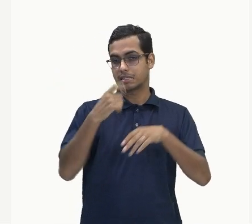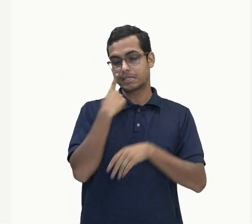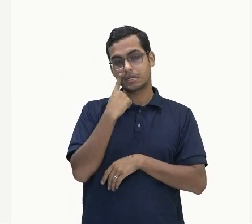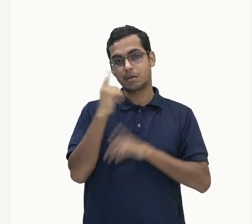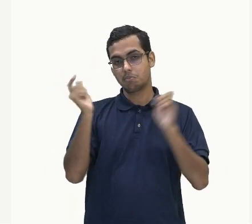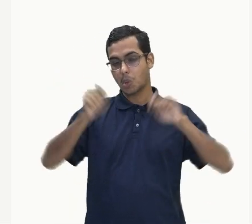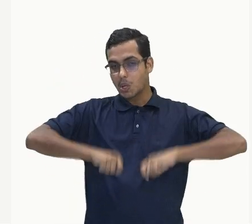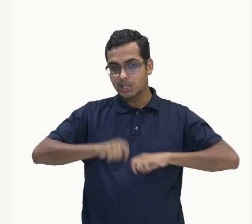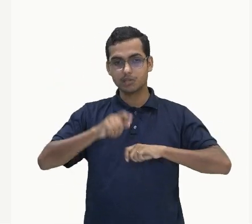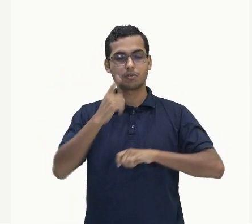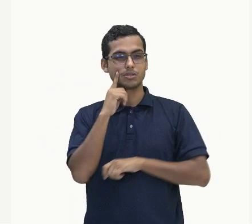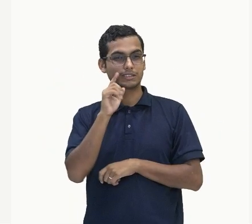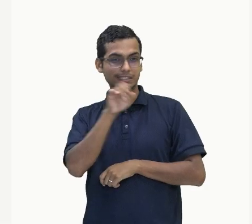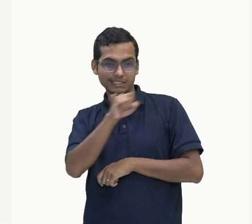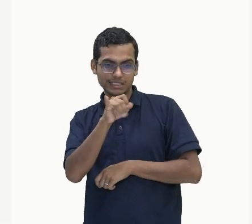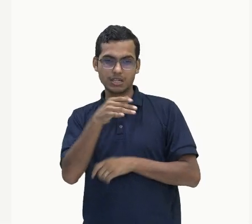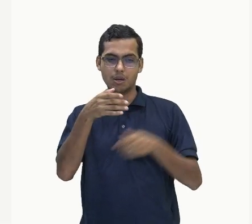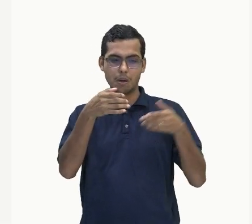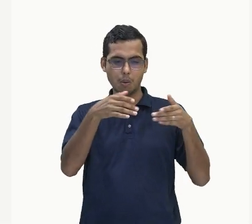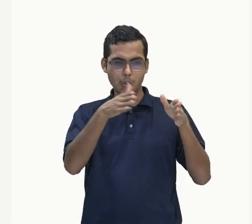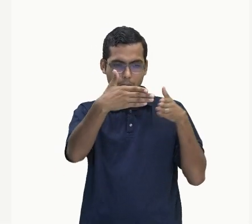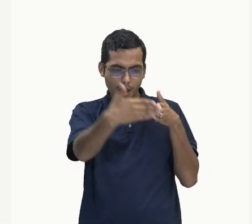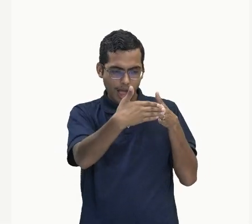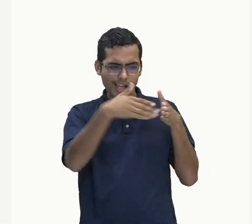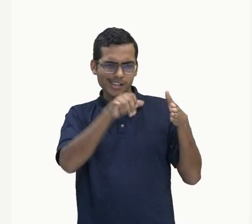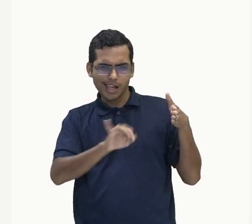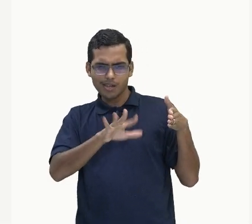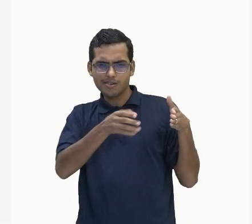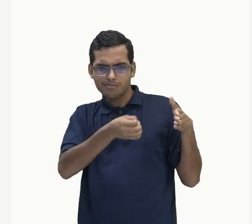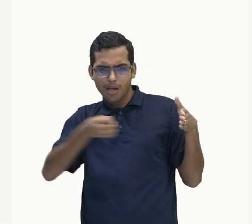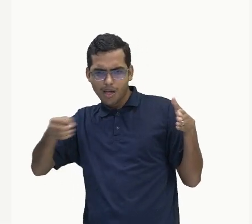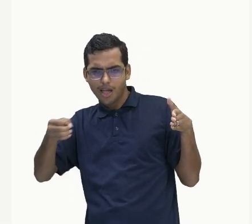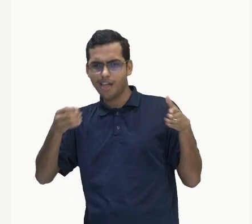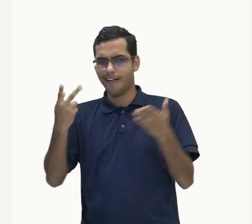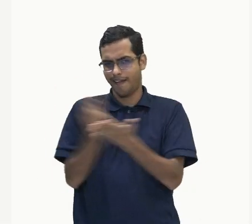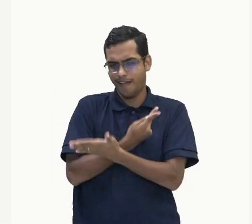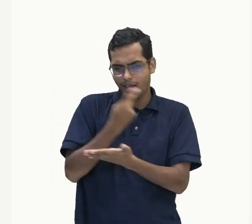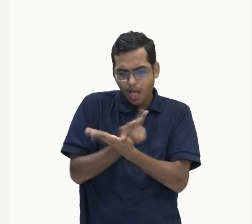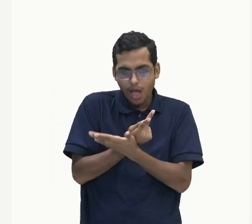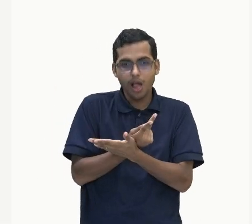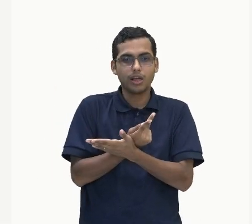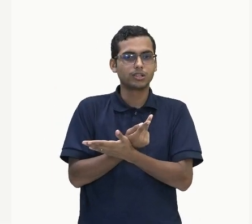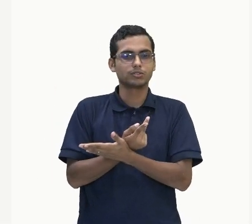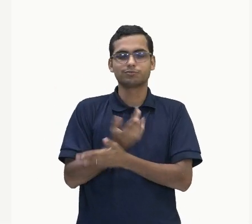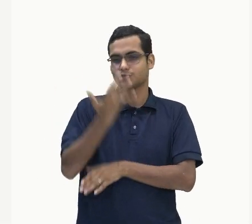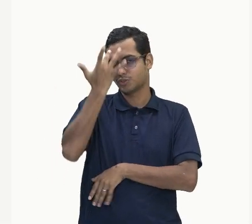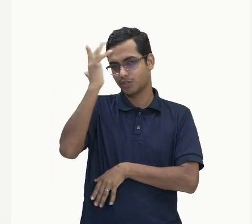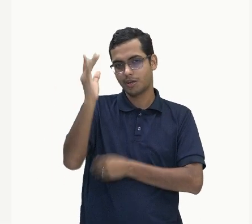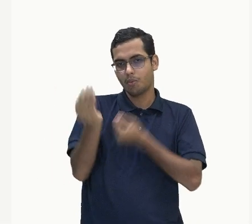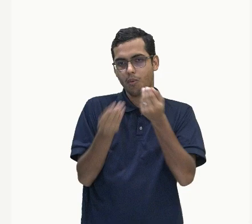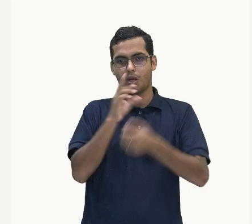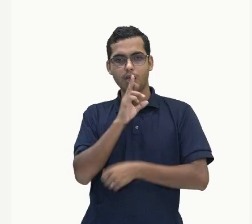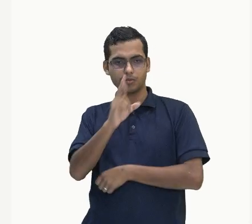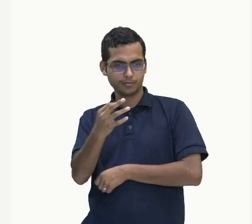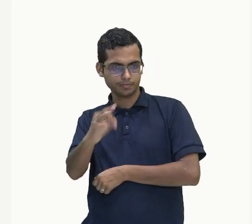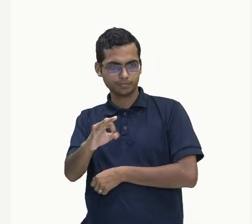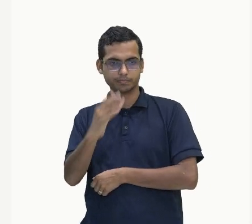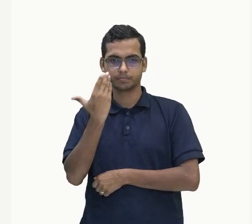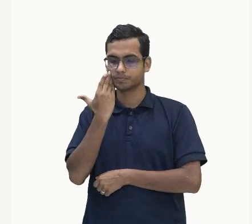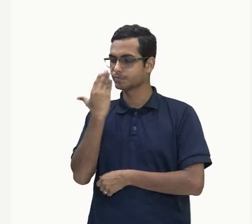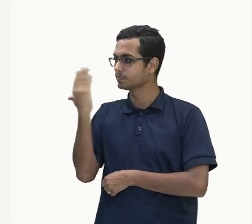equação. E aí nós temos um exemplo para resolver aqui dessa situação da associação de espelhos com um